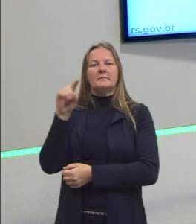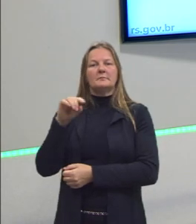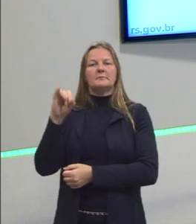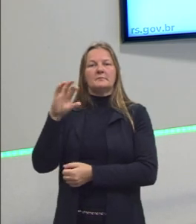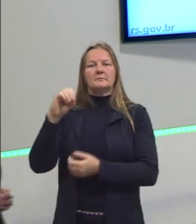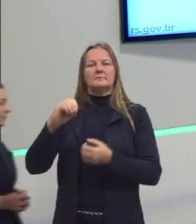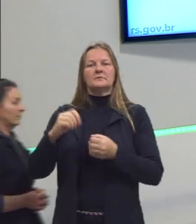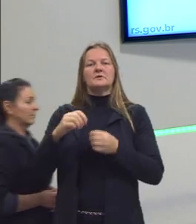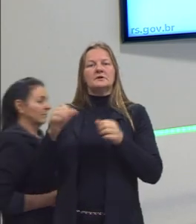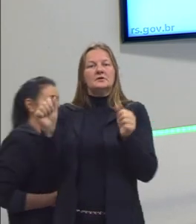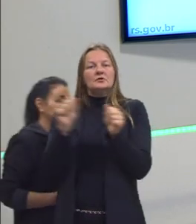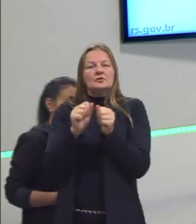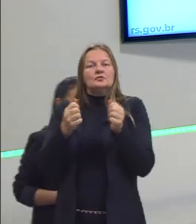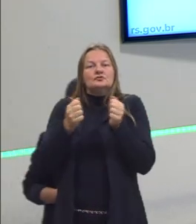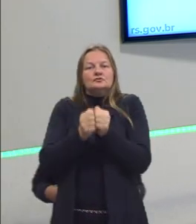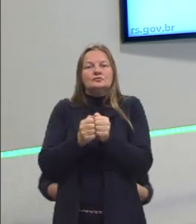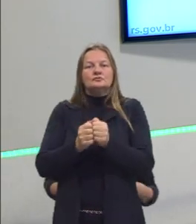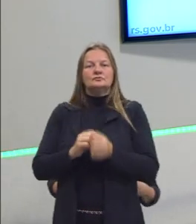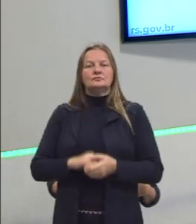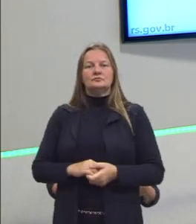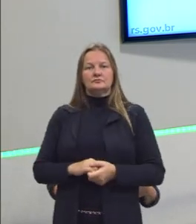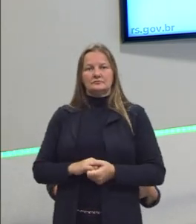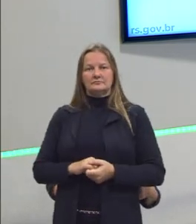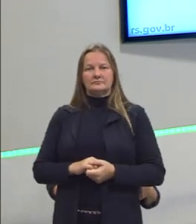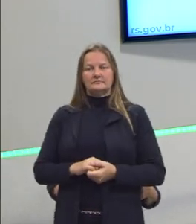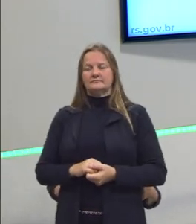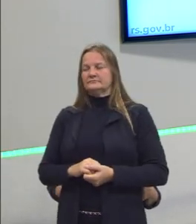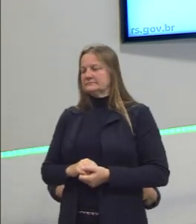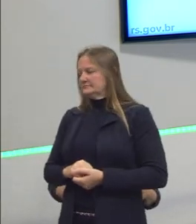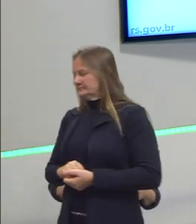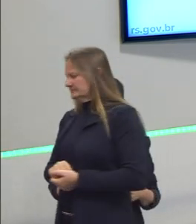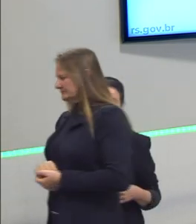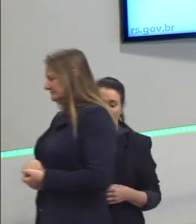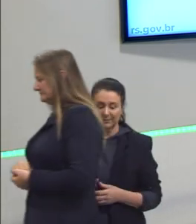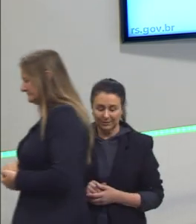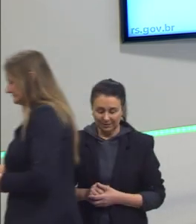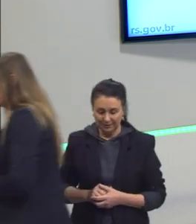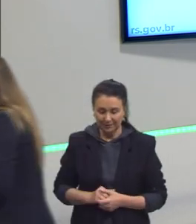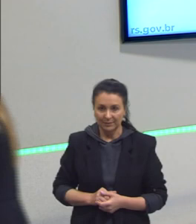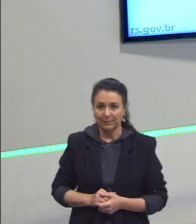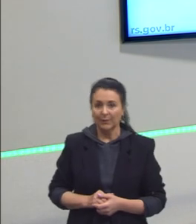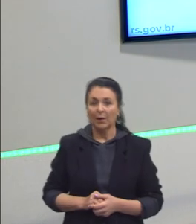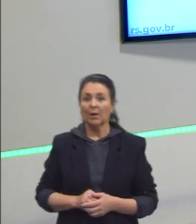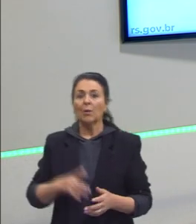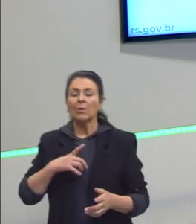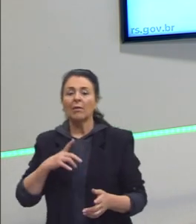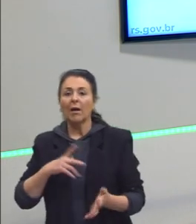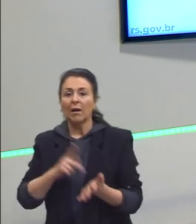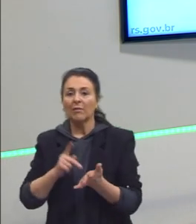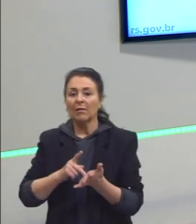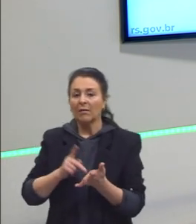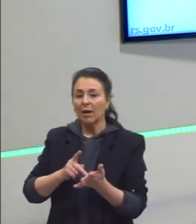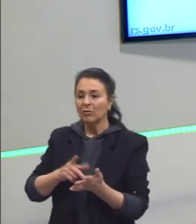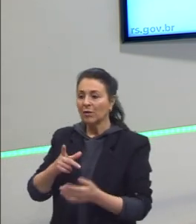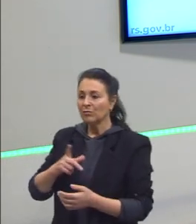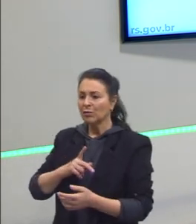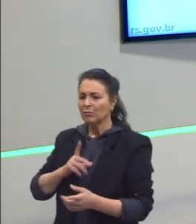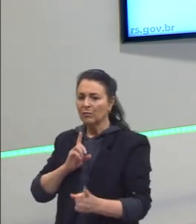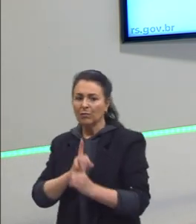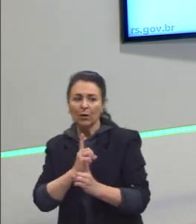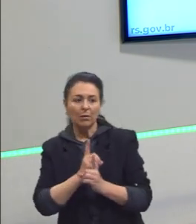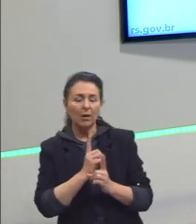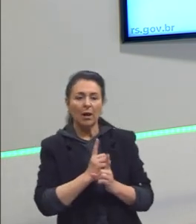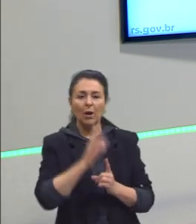o Santo Agostinho PE o que a verdade nos encontramos pela fé e não mais pela razão